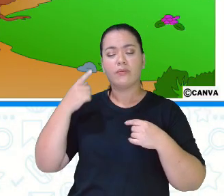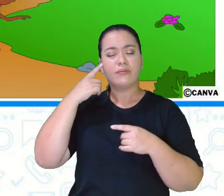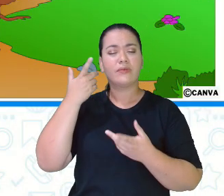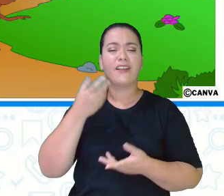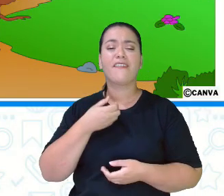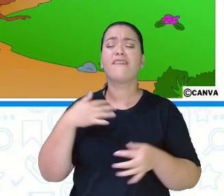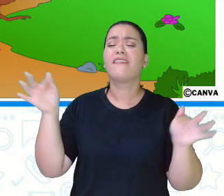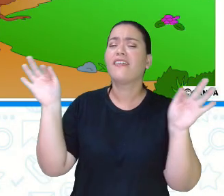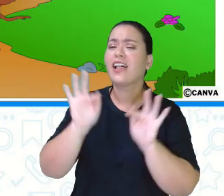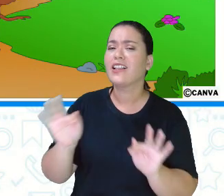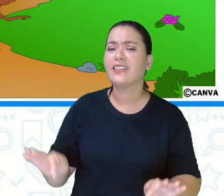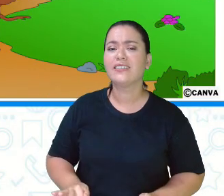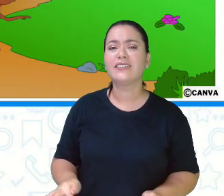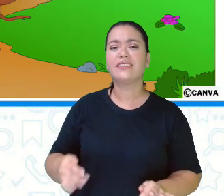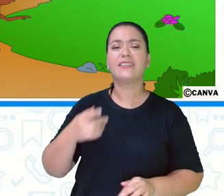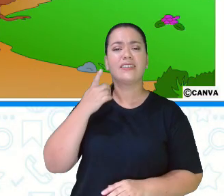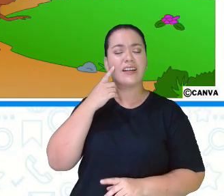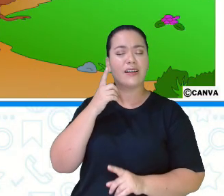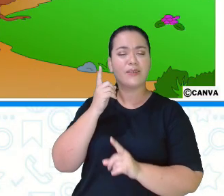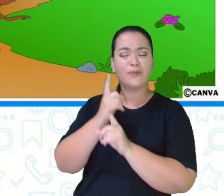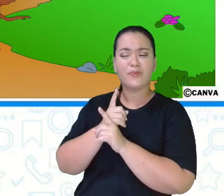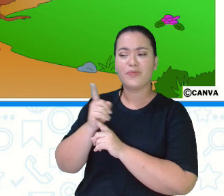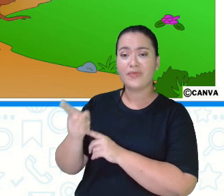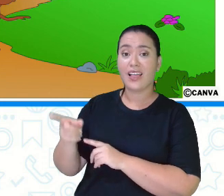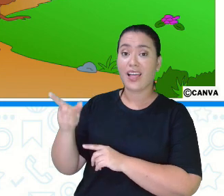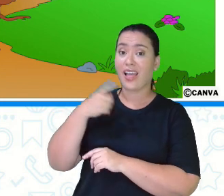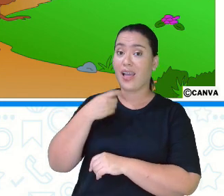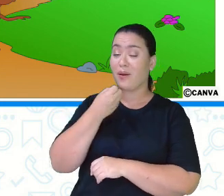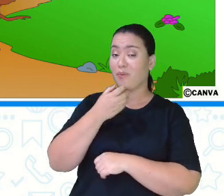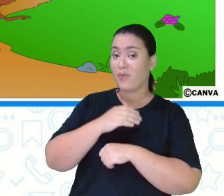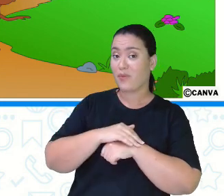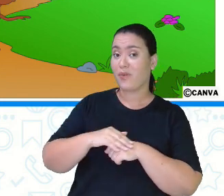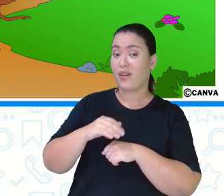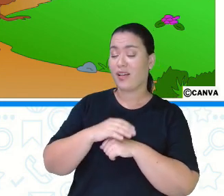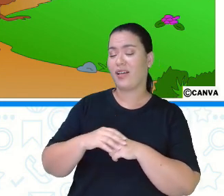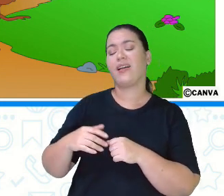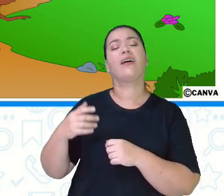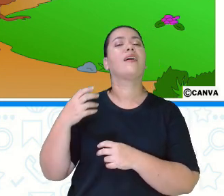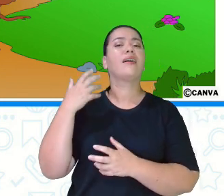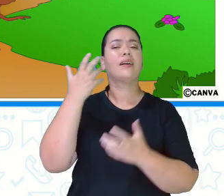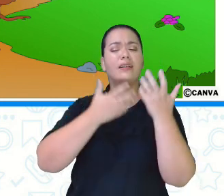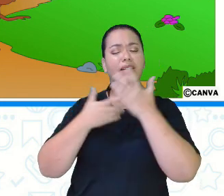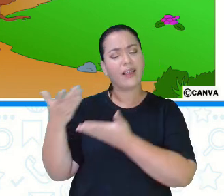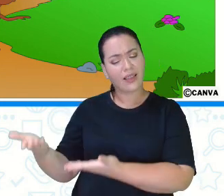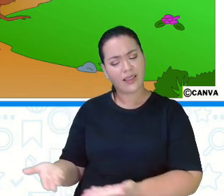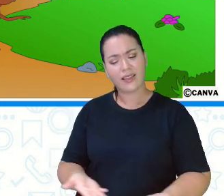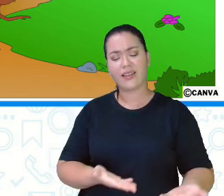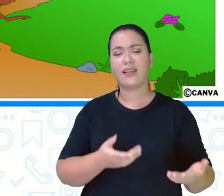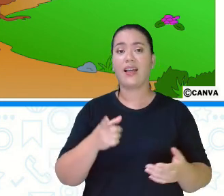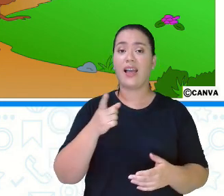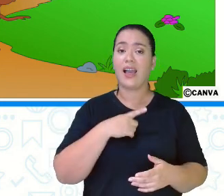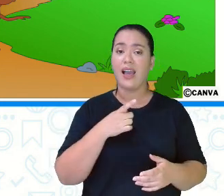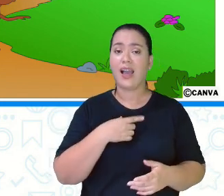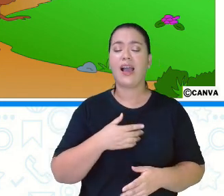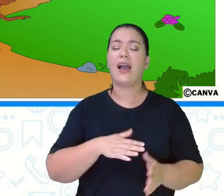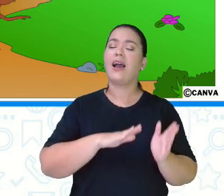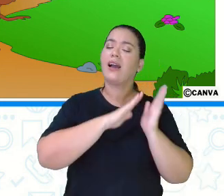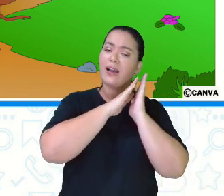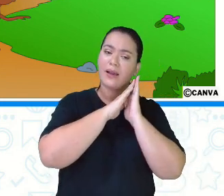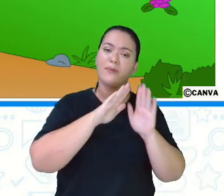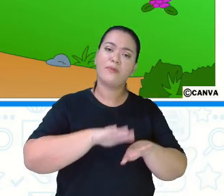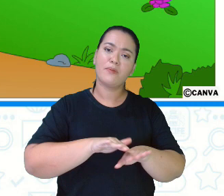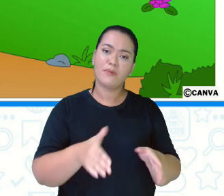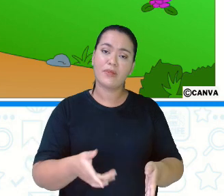que felicidade ter como vizinha tão gentil cantora. Entre, amiga, que aqui terá cama e